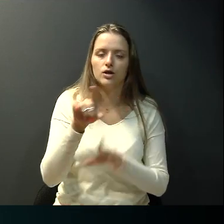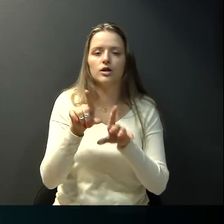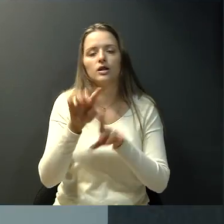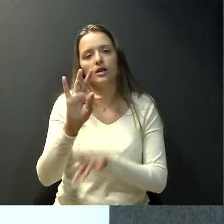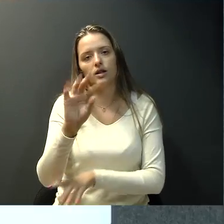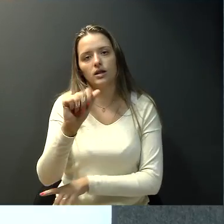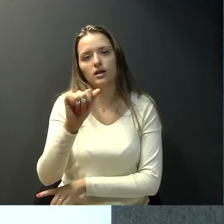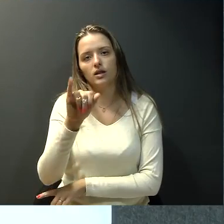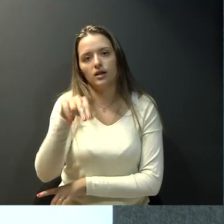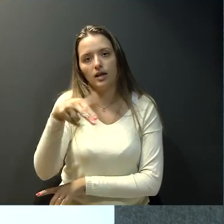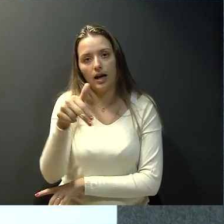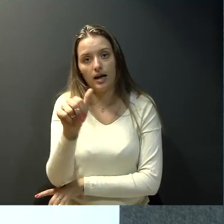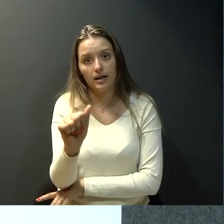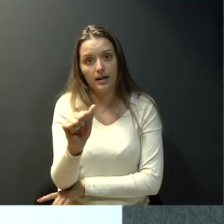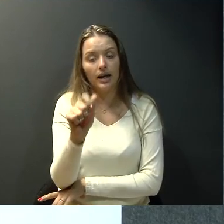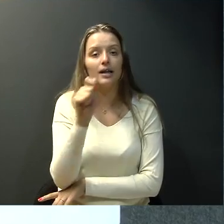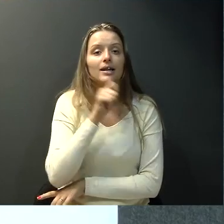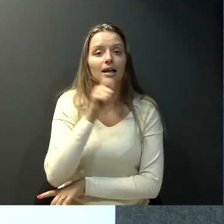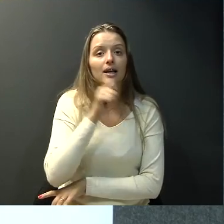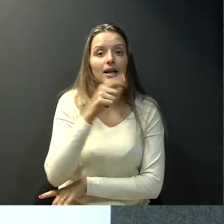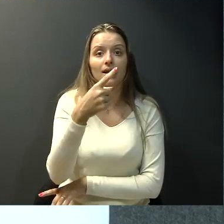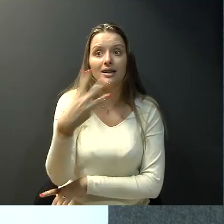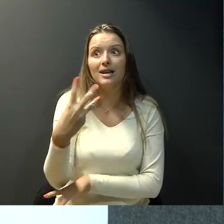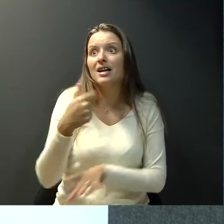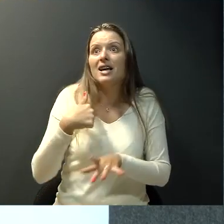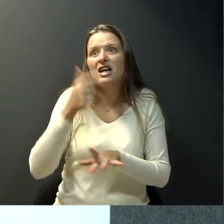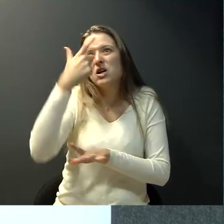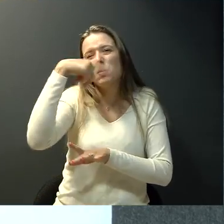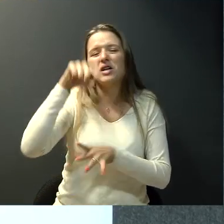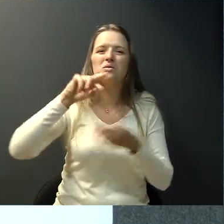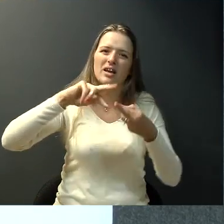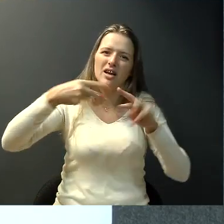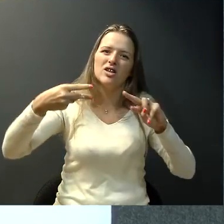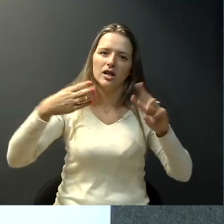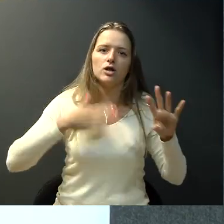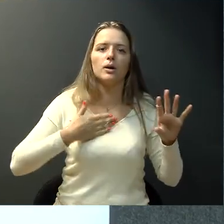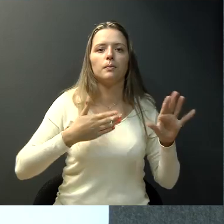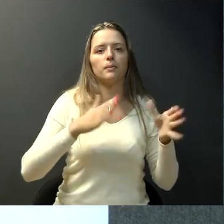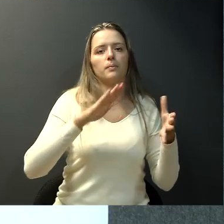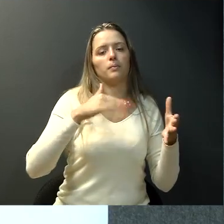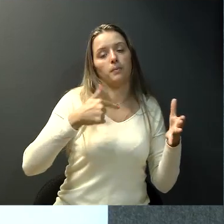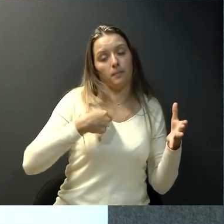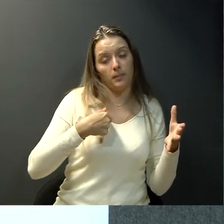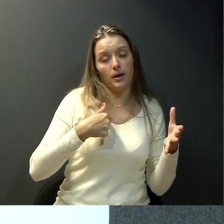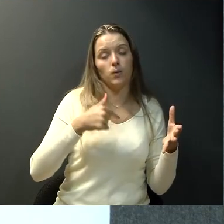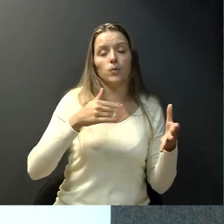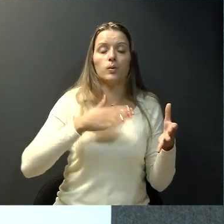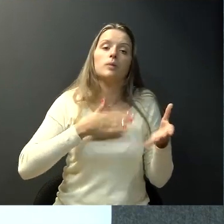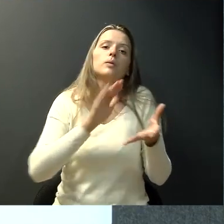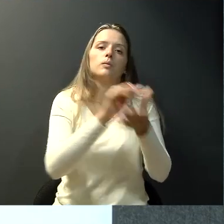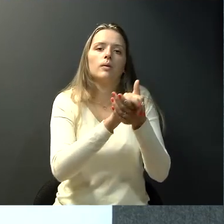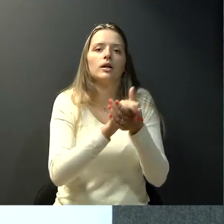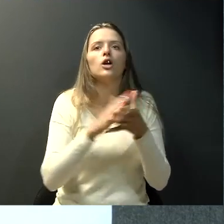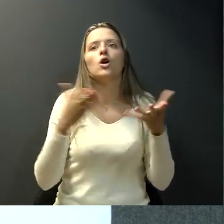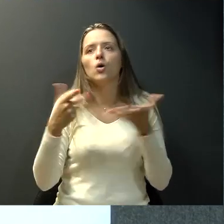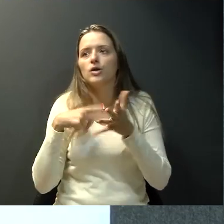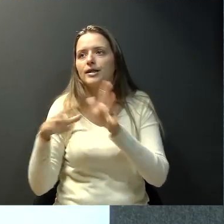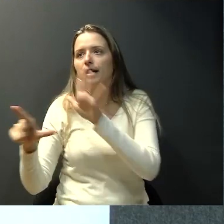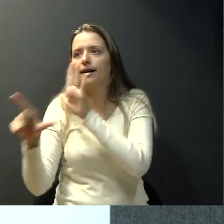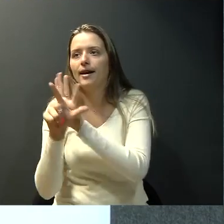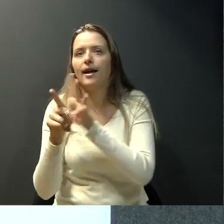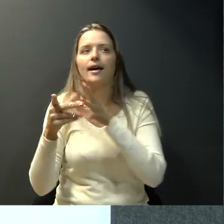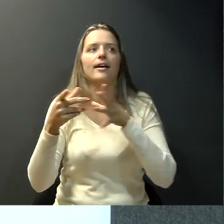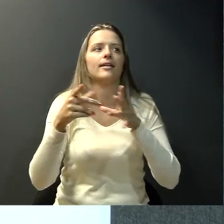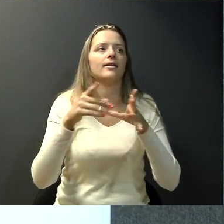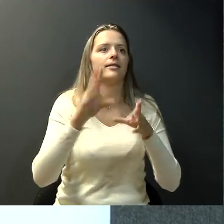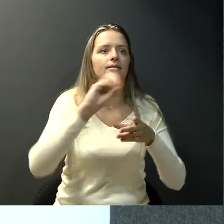fator genético entre eu e meu marido, né? Mas é uma coisa assim que hoje, graças a Deus, tem a lei para faculdades,